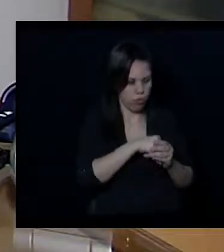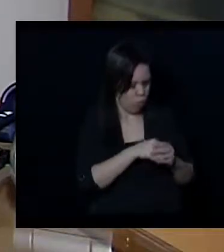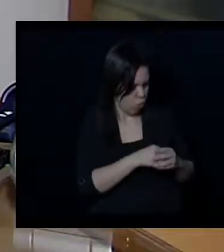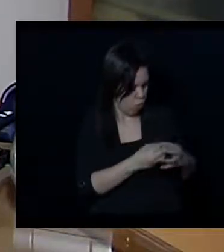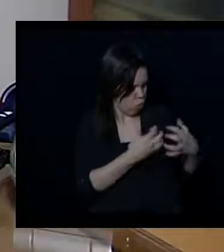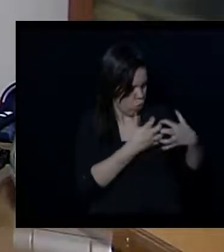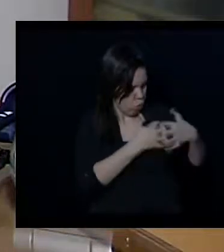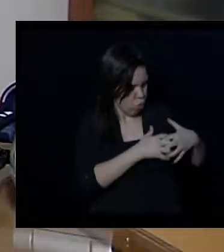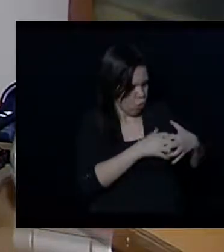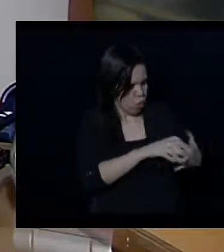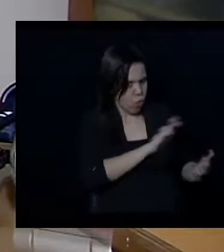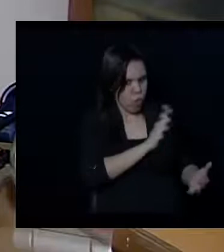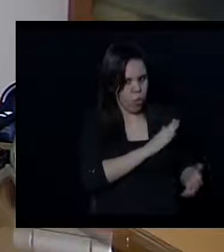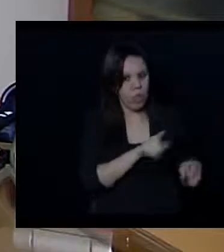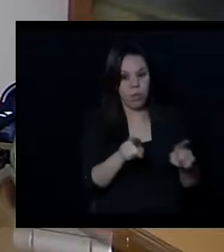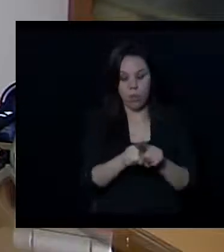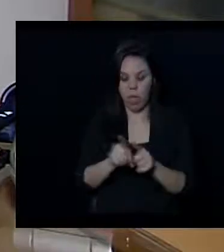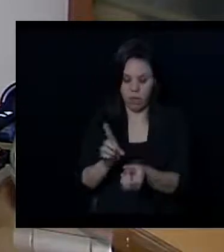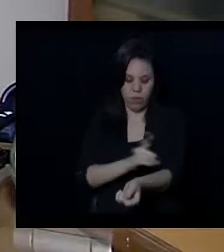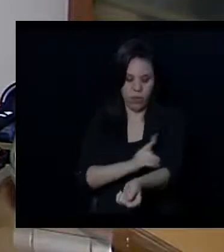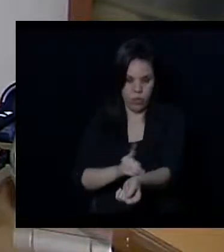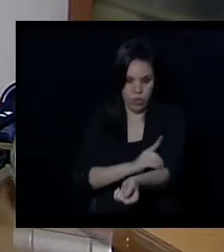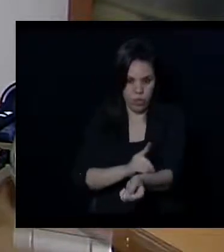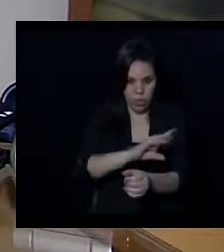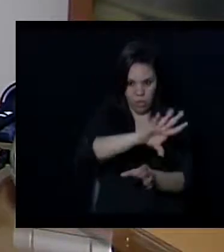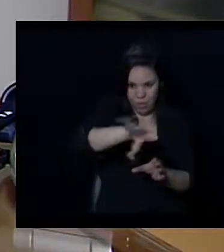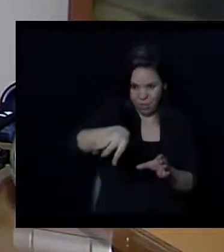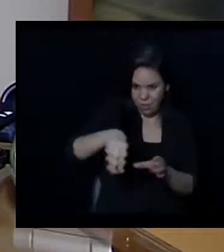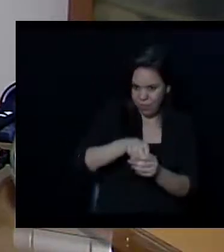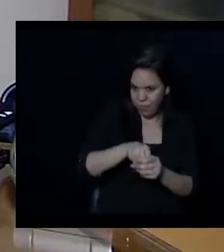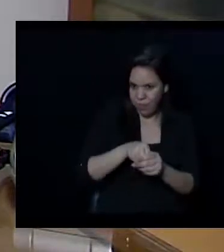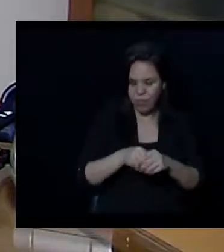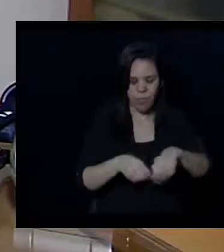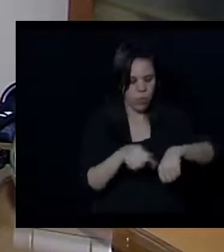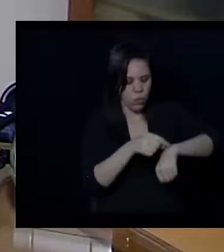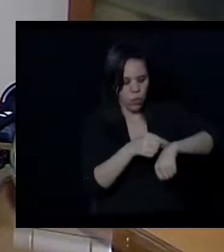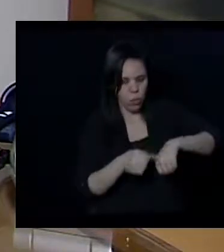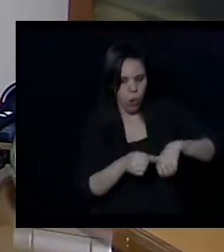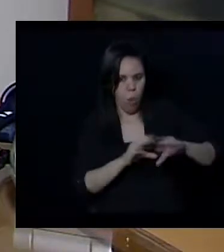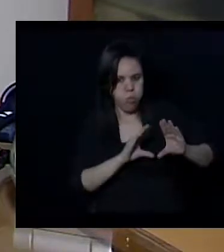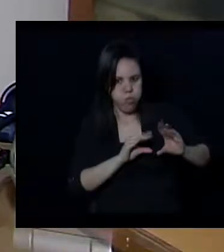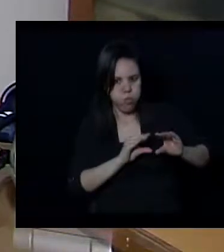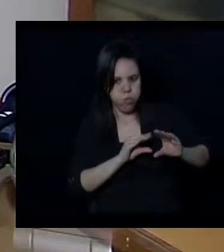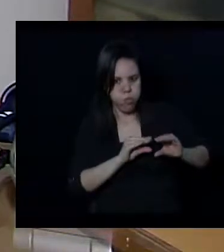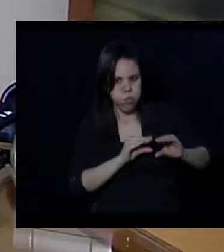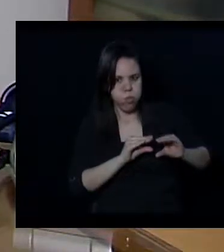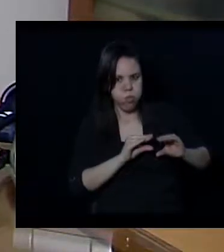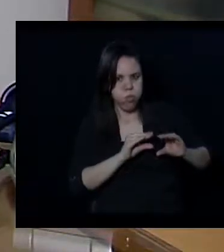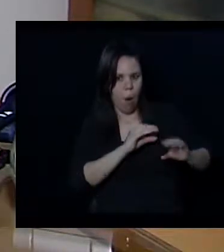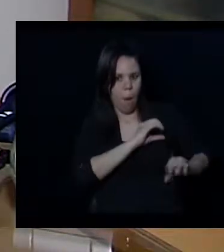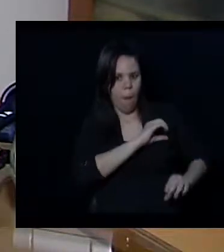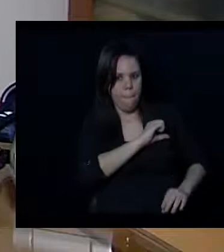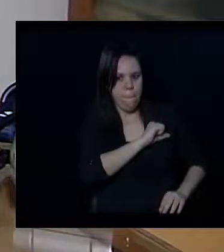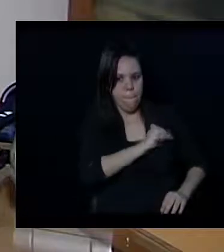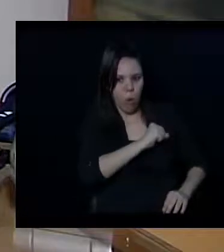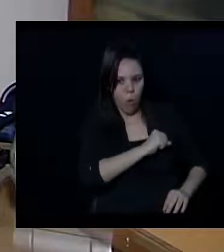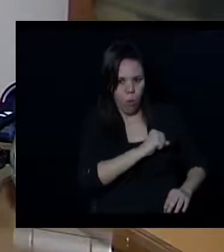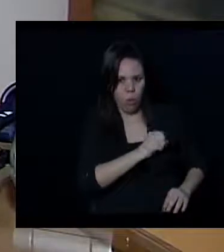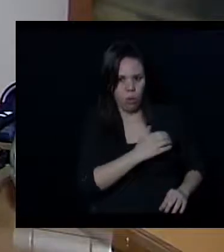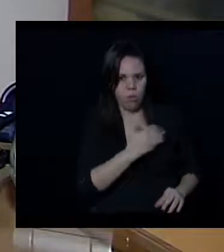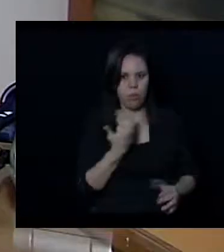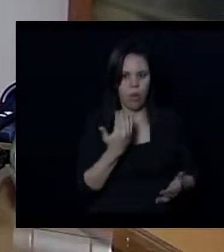de trazer a doença das artérias, traz a doença do músculo, levando à falência cardíaca. A